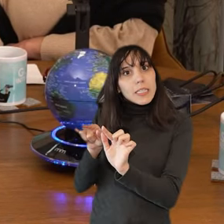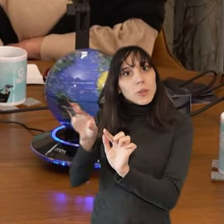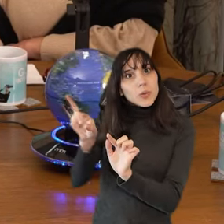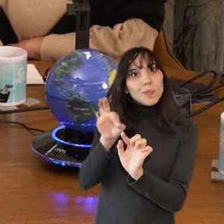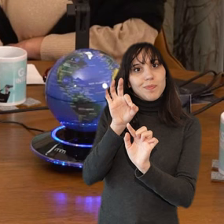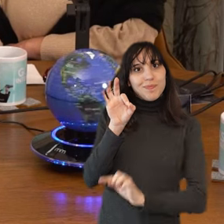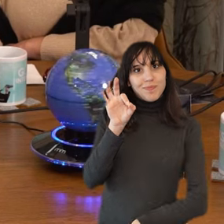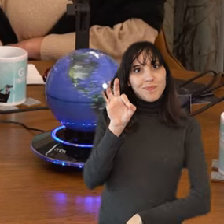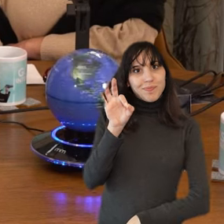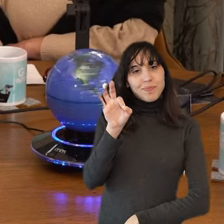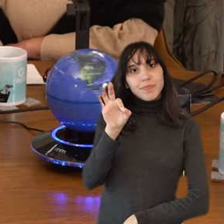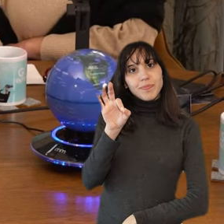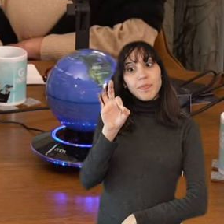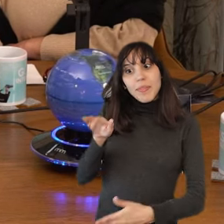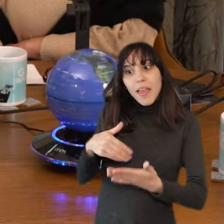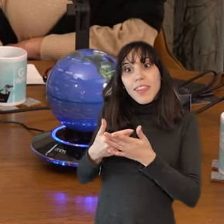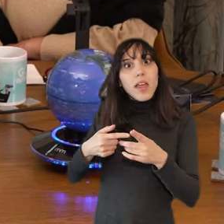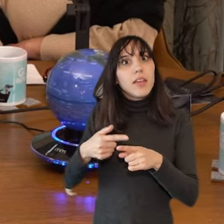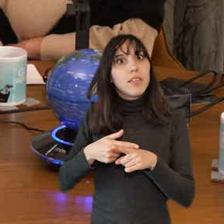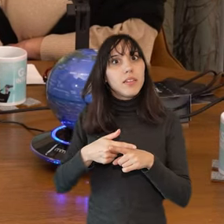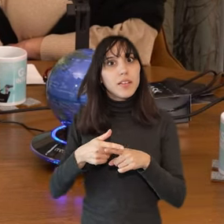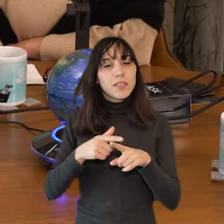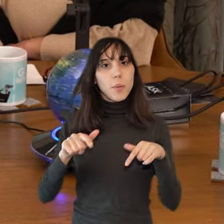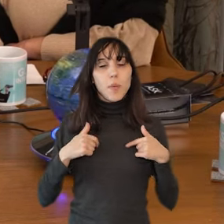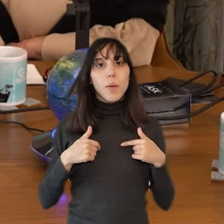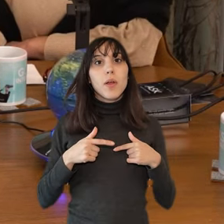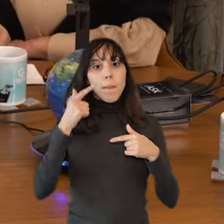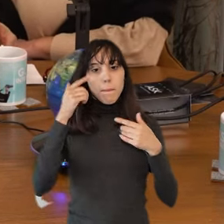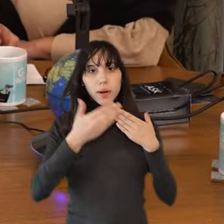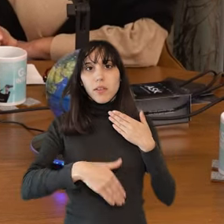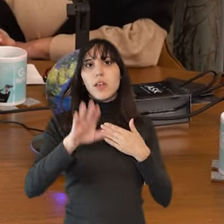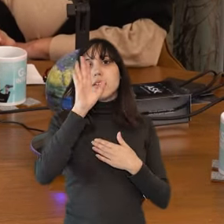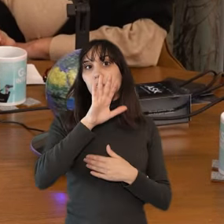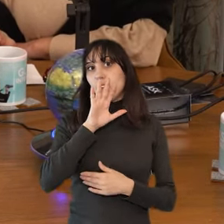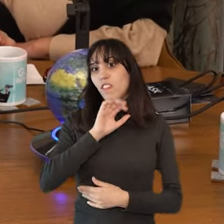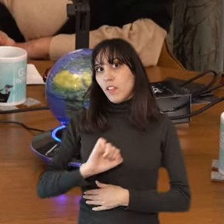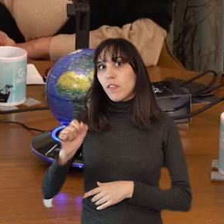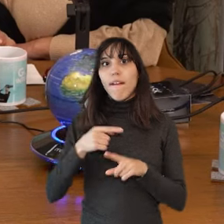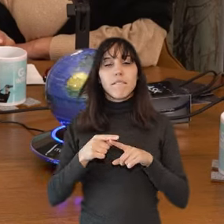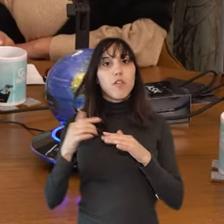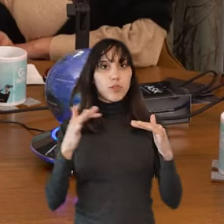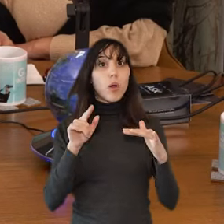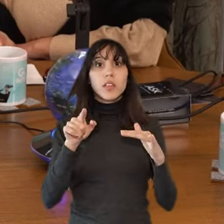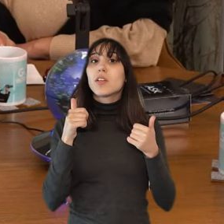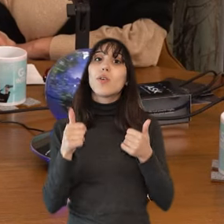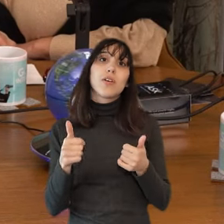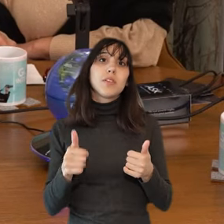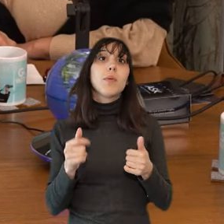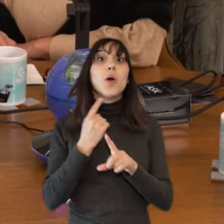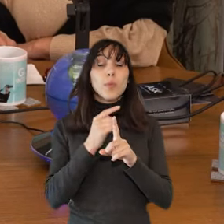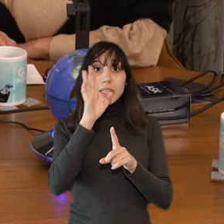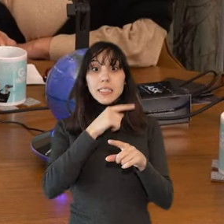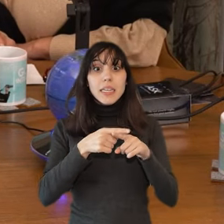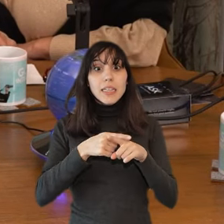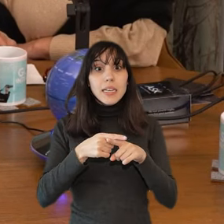fundo aquela que aquilo que o motiva não é e a partir daí e se o teu filho tem interesse em futebol É ótimo porque quando eles têm interesse